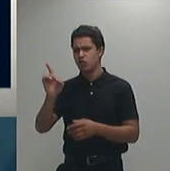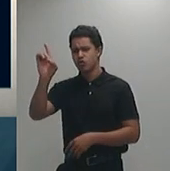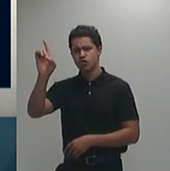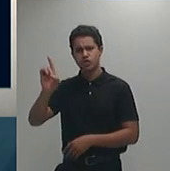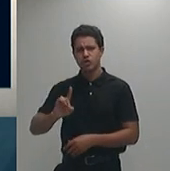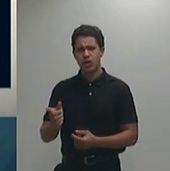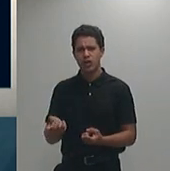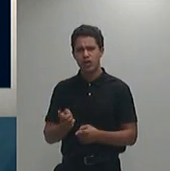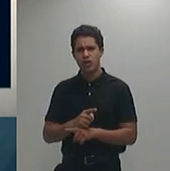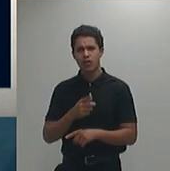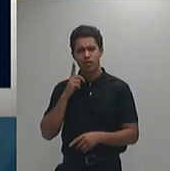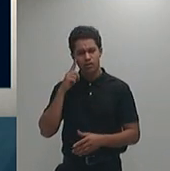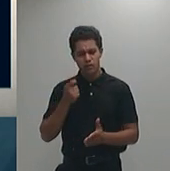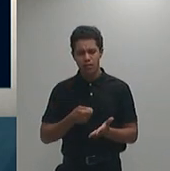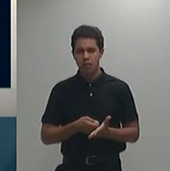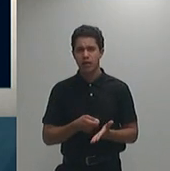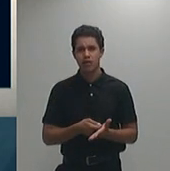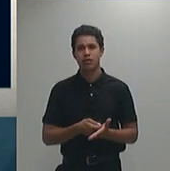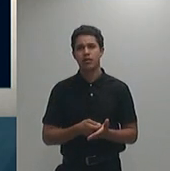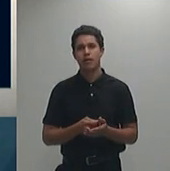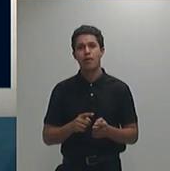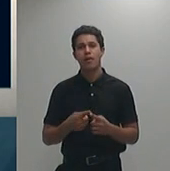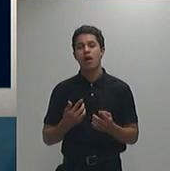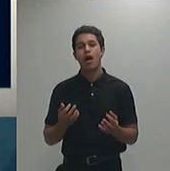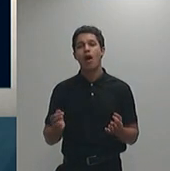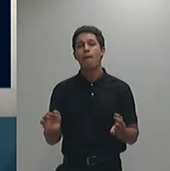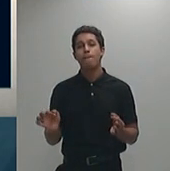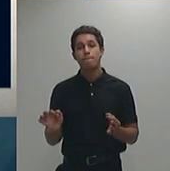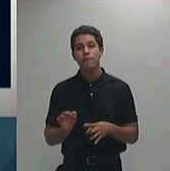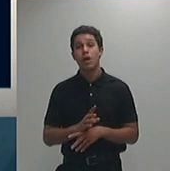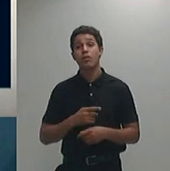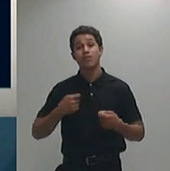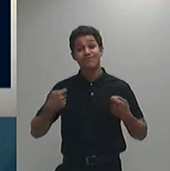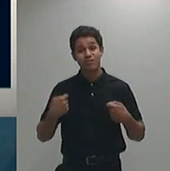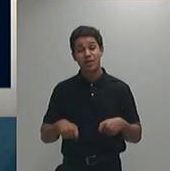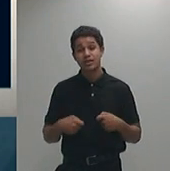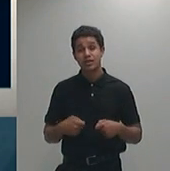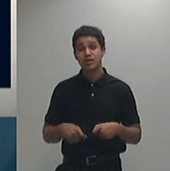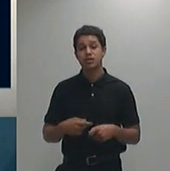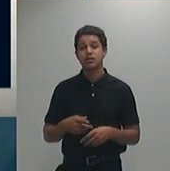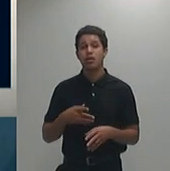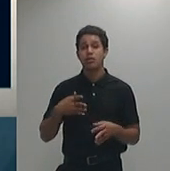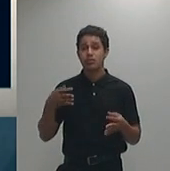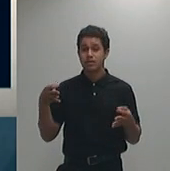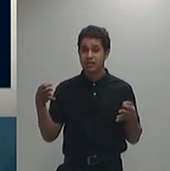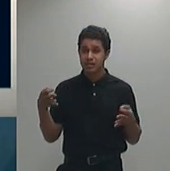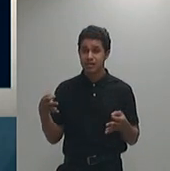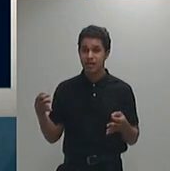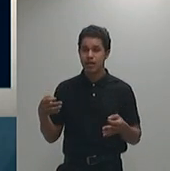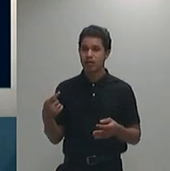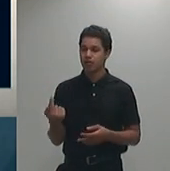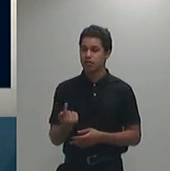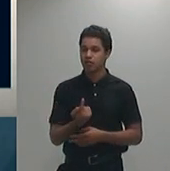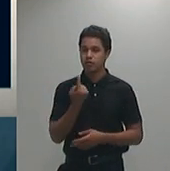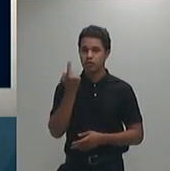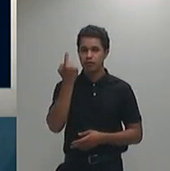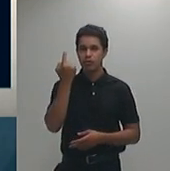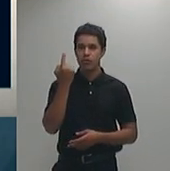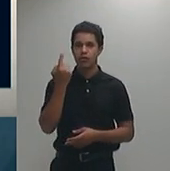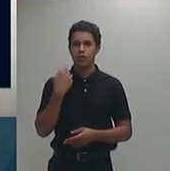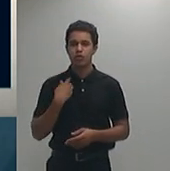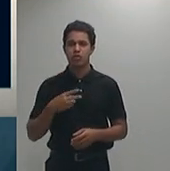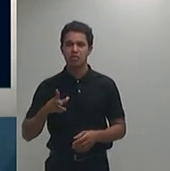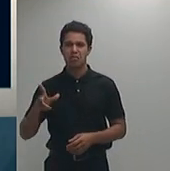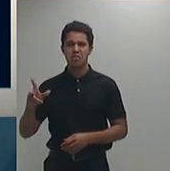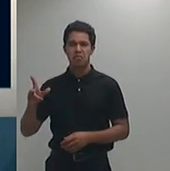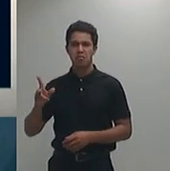assim o exige senão a própria necessidade ou não Da Da exata individualização do mérito